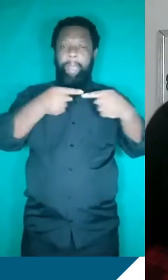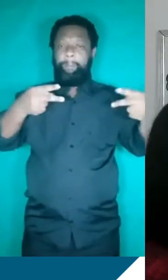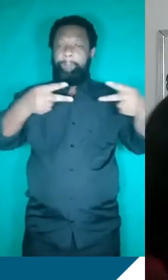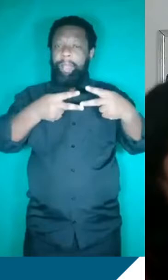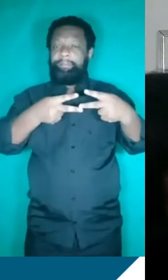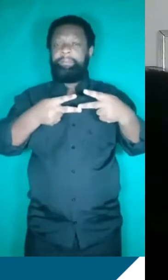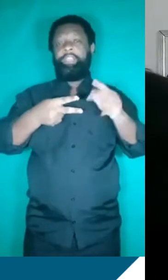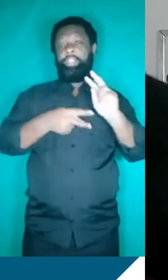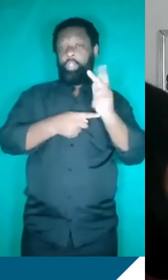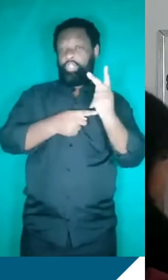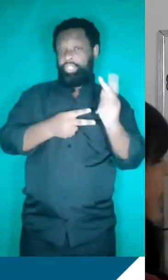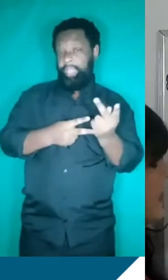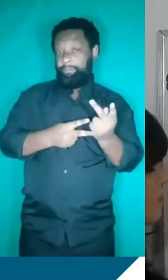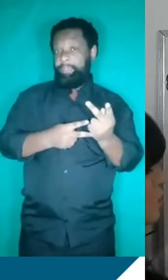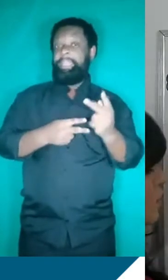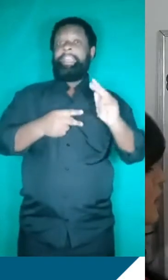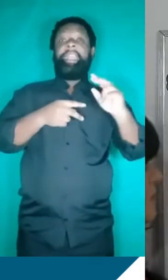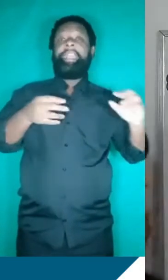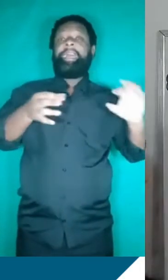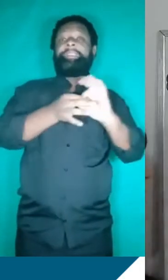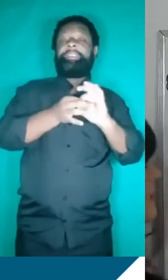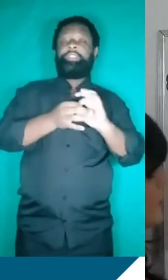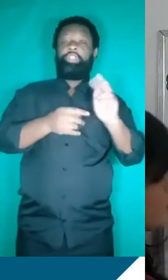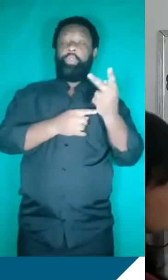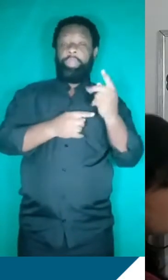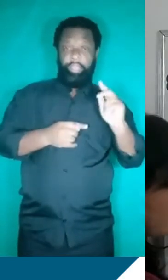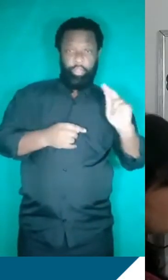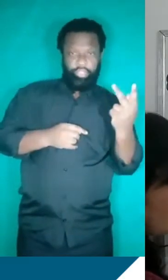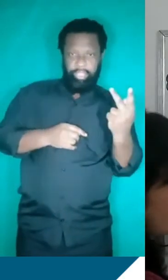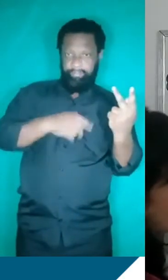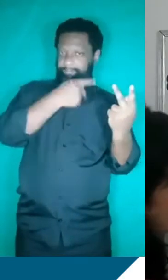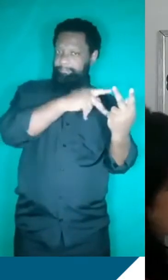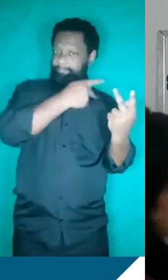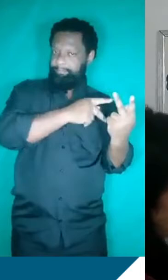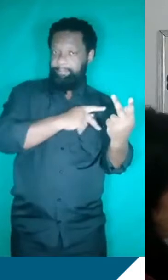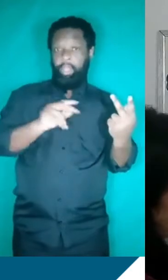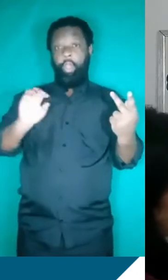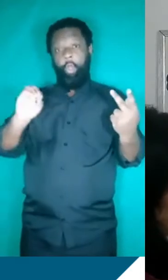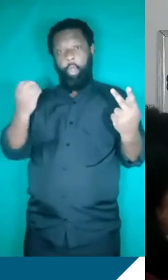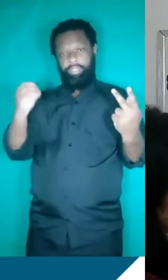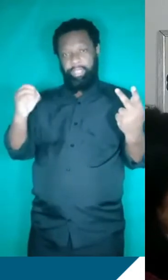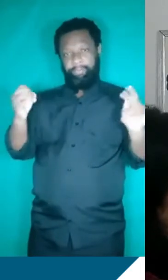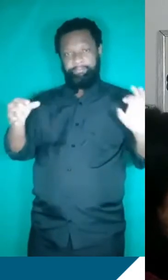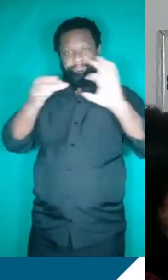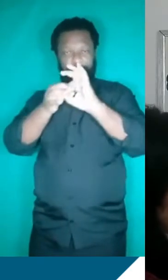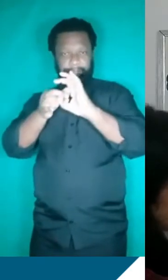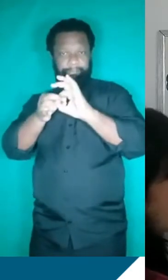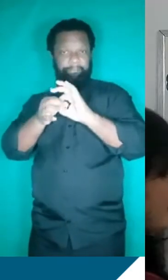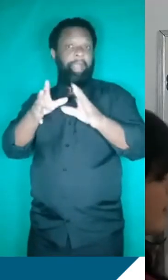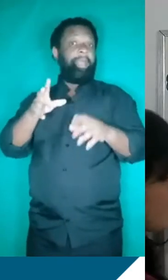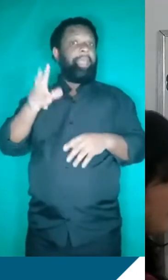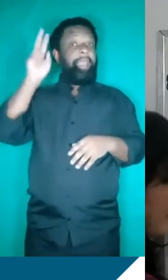estabelecer duas ligações de hidrogênio. A ligação de hidrogênio se estabelece entre o hidrogênio de uma molécula e o oxigênio da